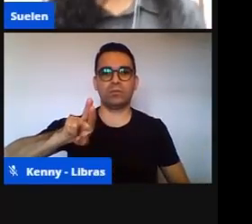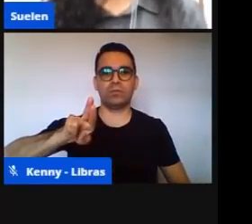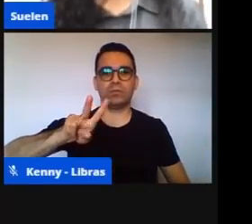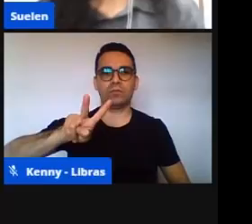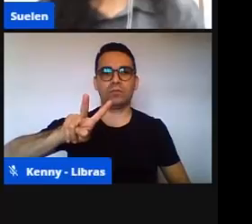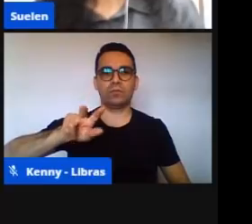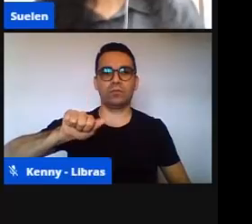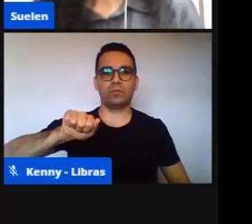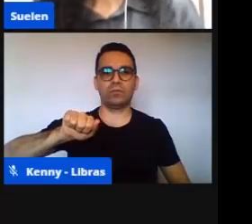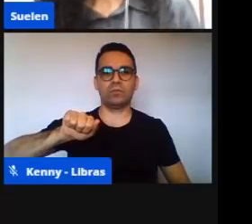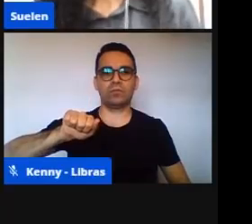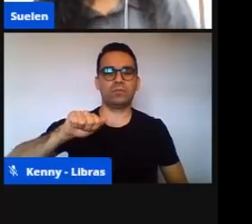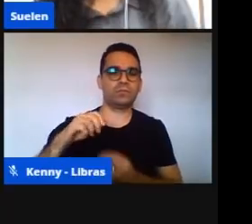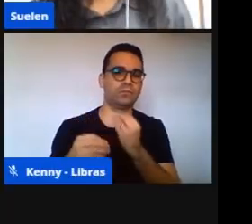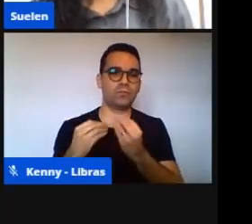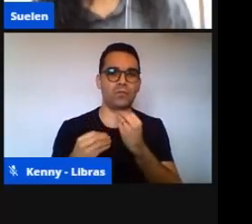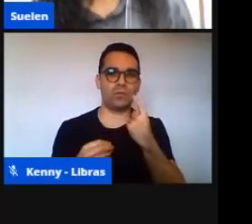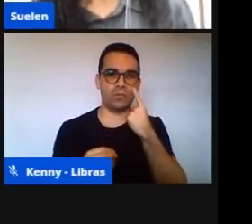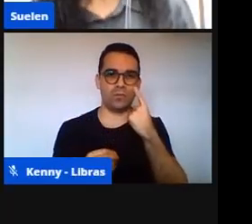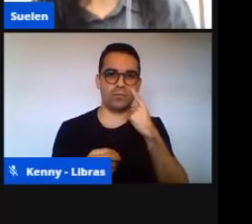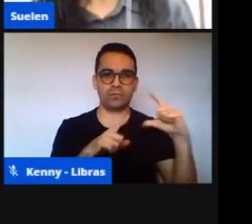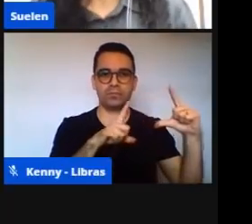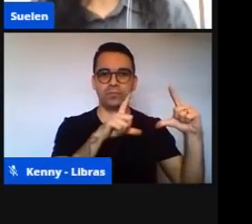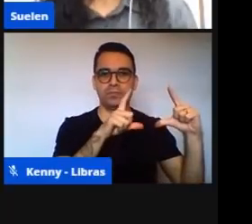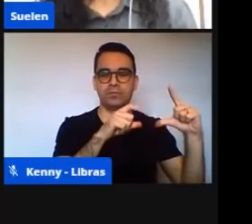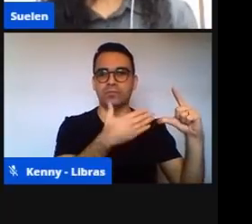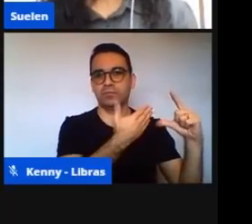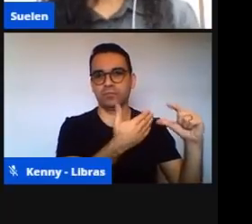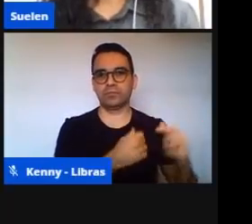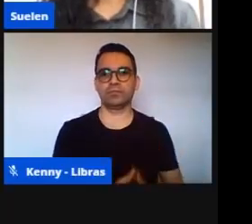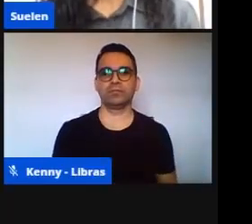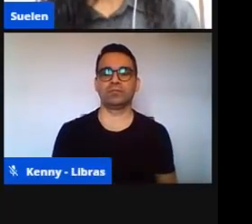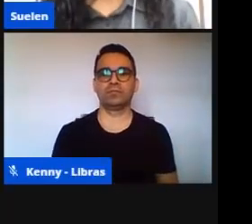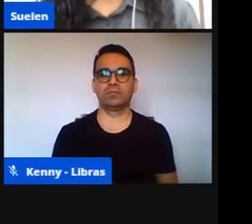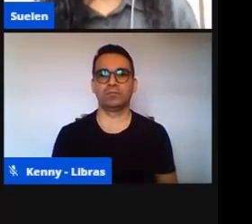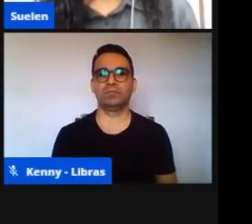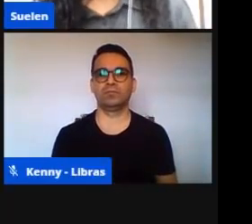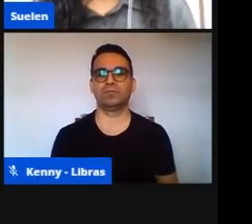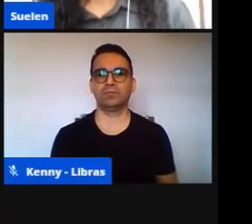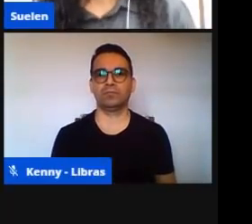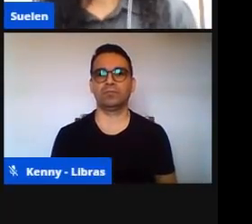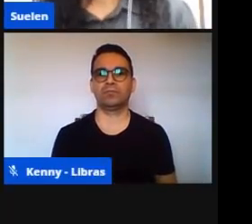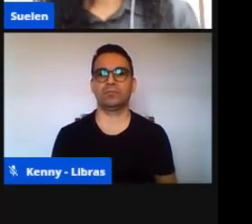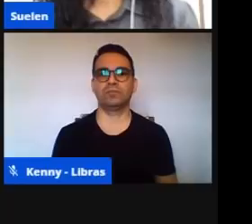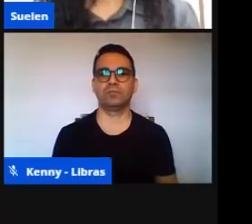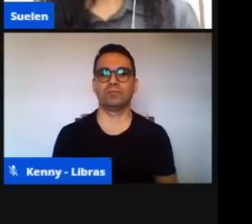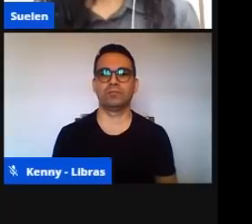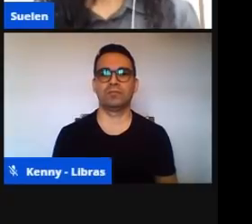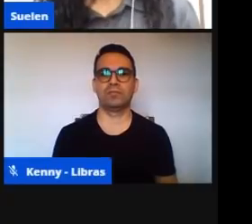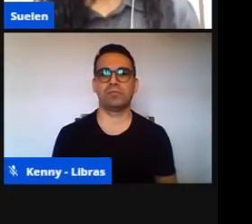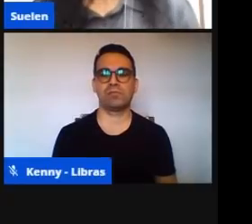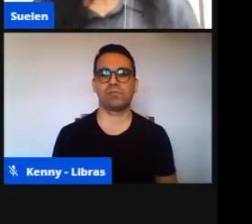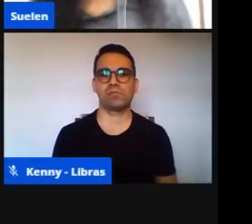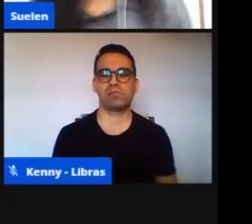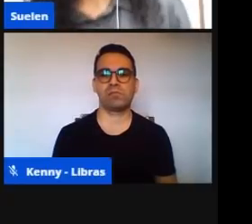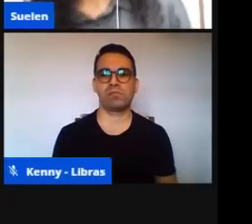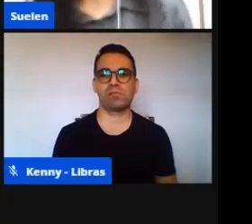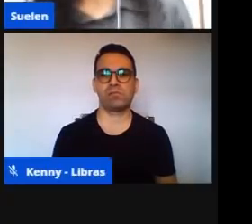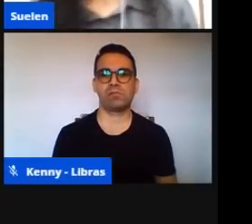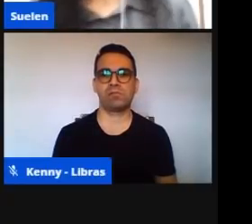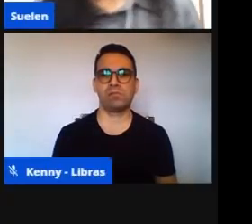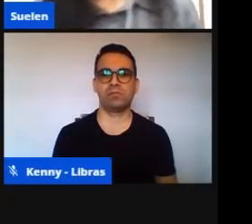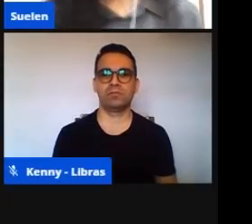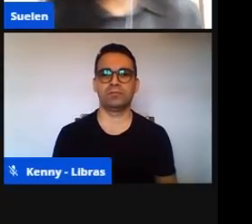um recurso para evitar contaminação, né? Existem alguns materiais que falam a